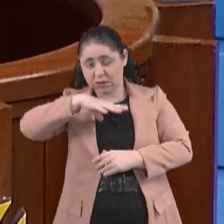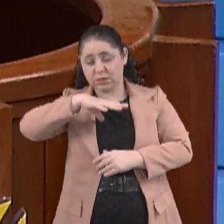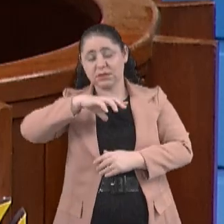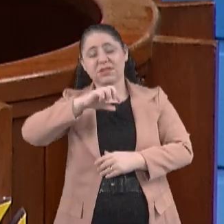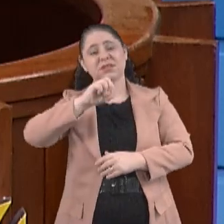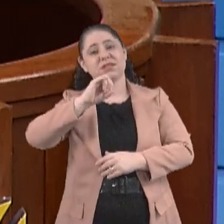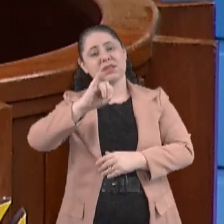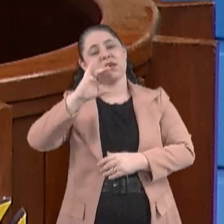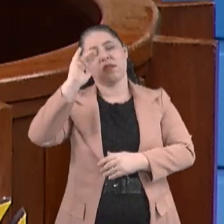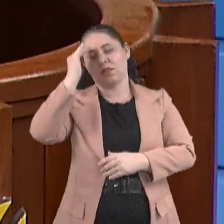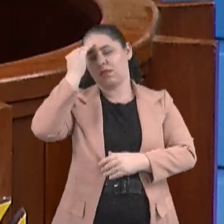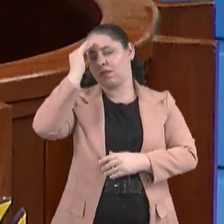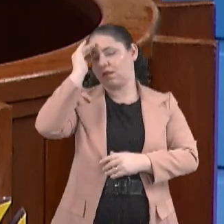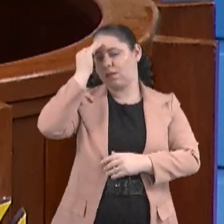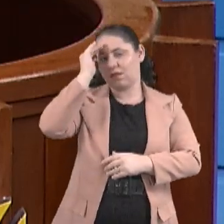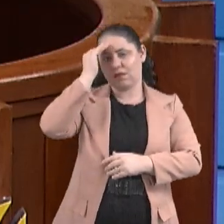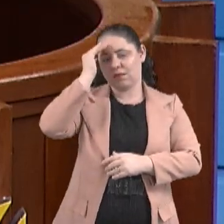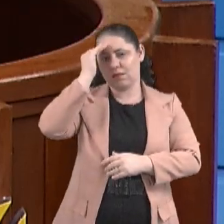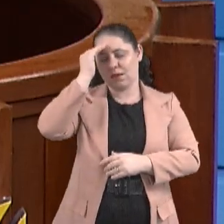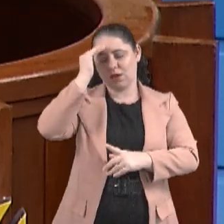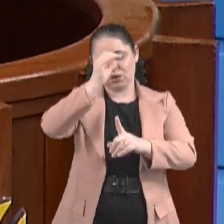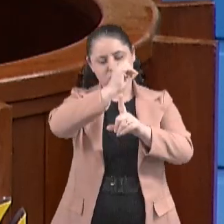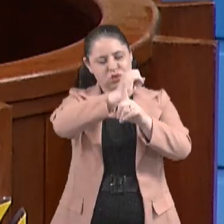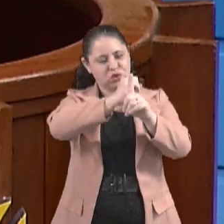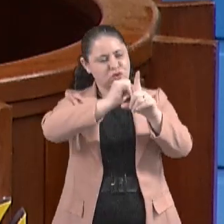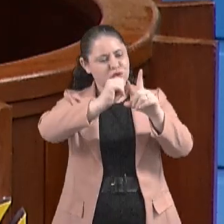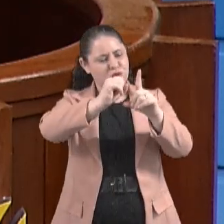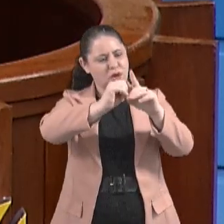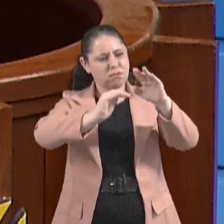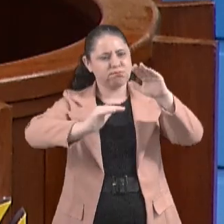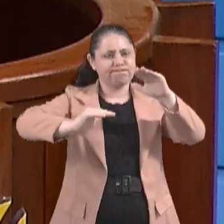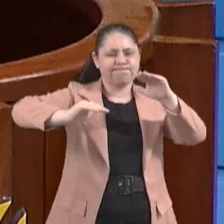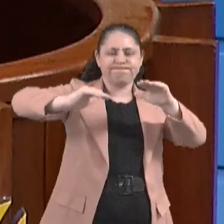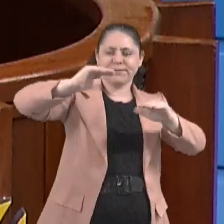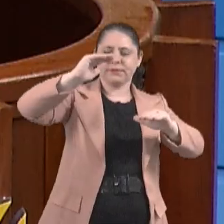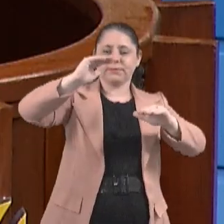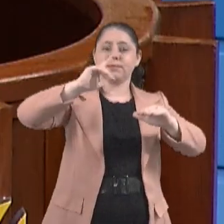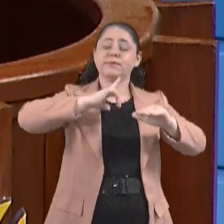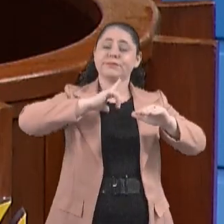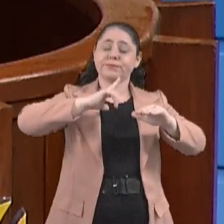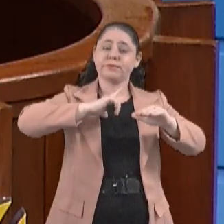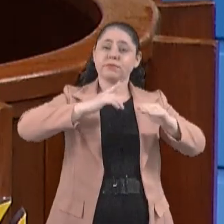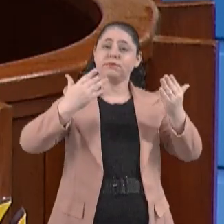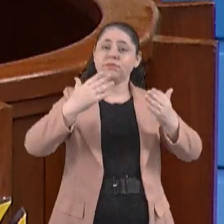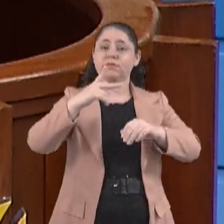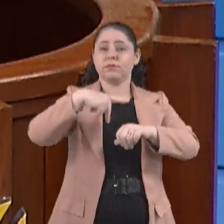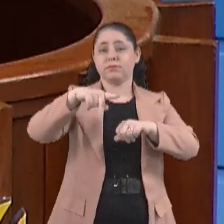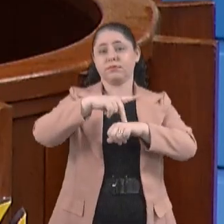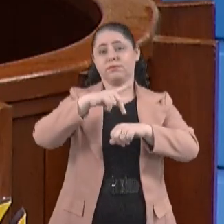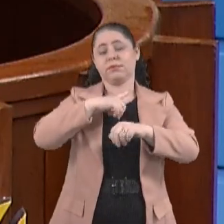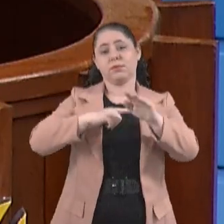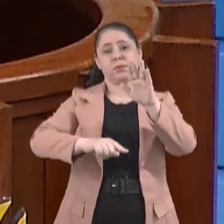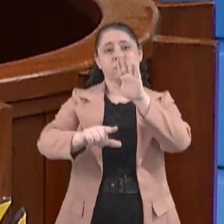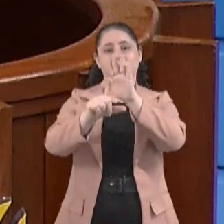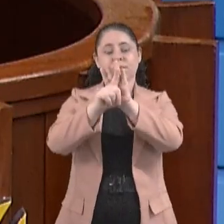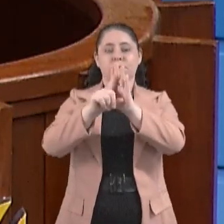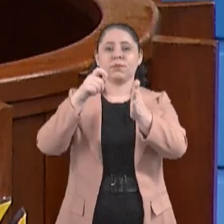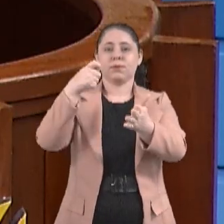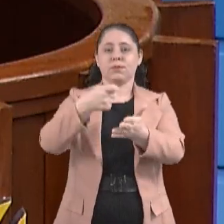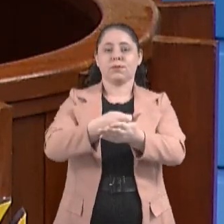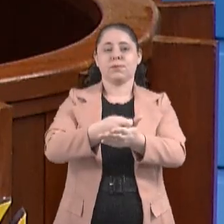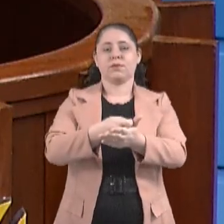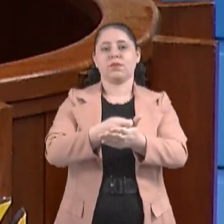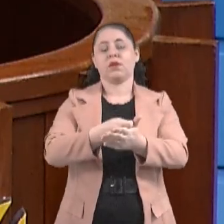violências compreendendo essa sociedade desigual. E nós temos hoje no país uma lei que